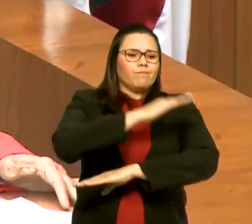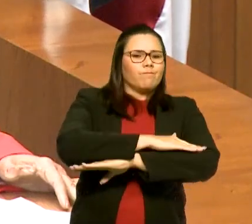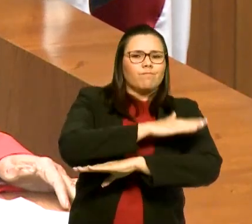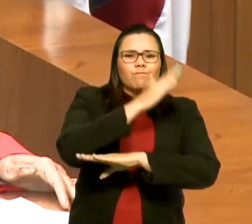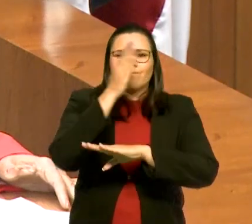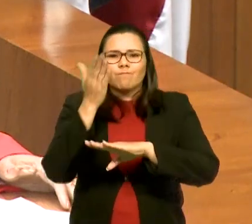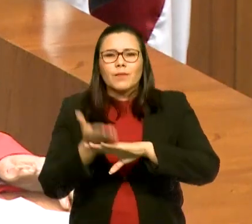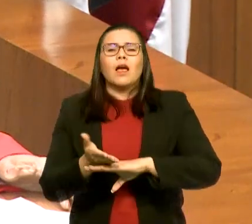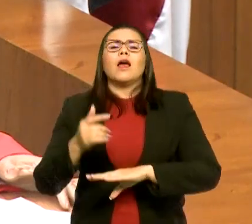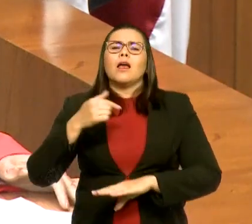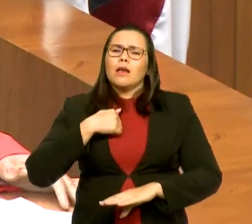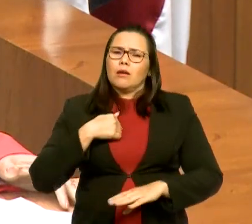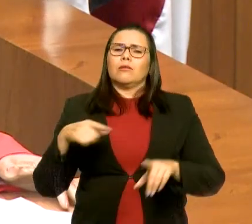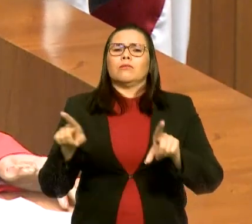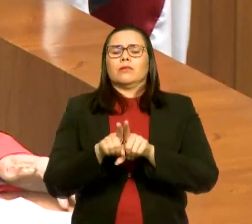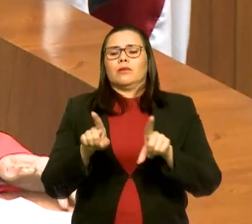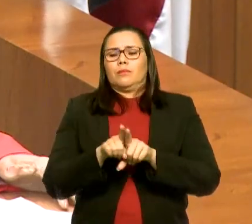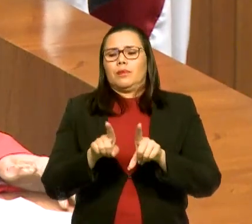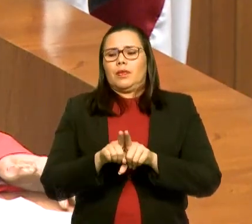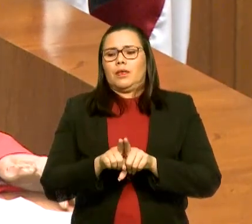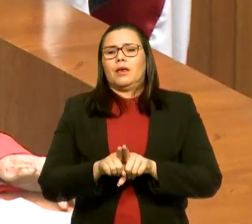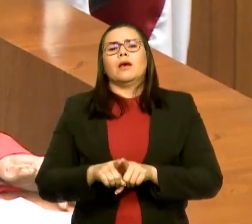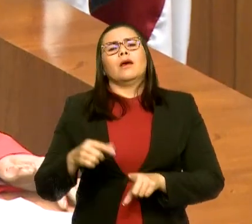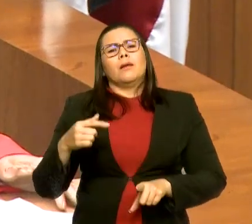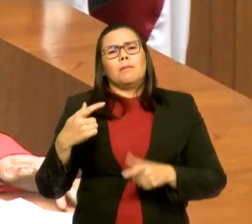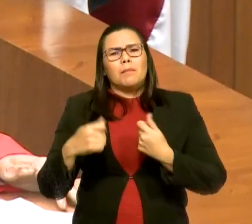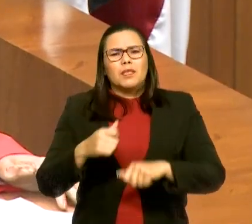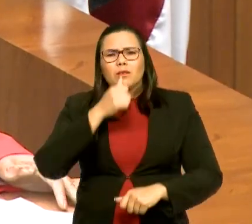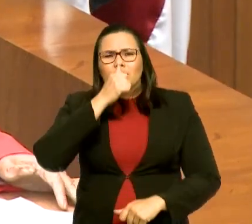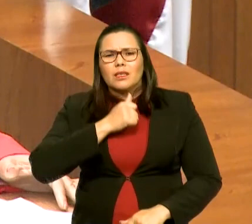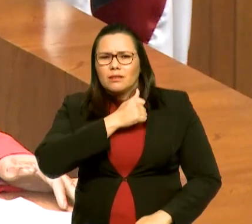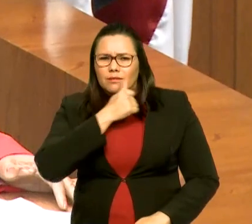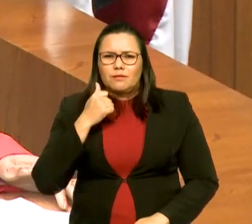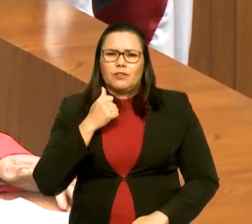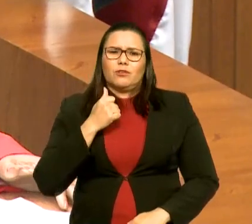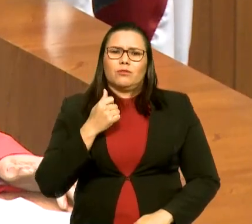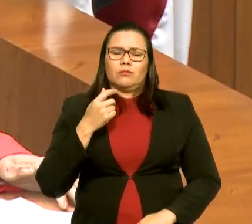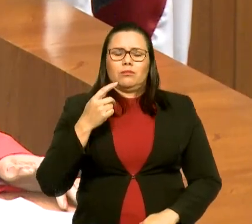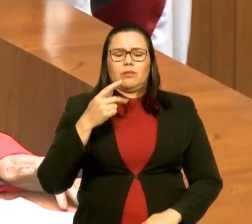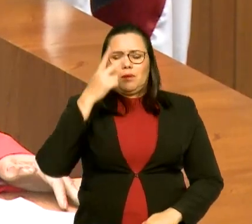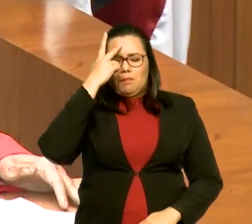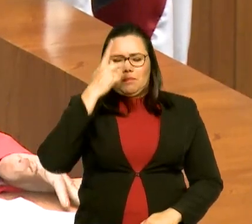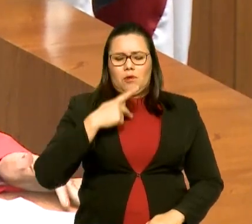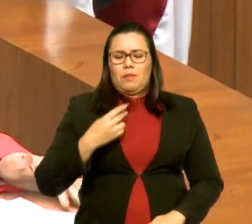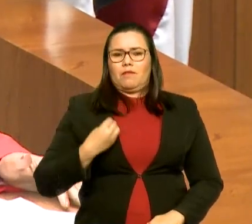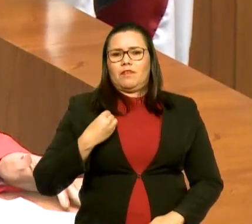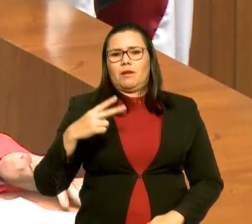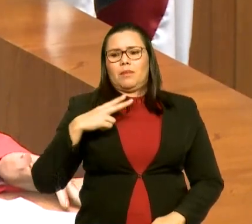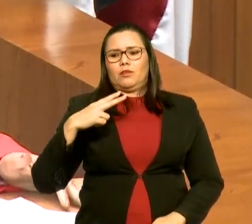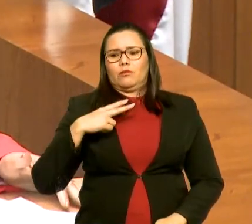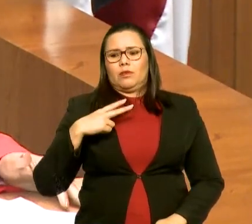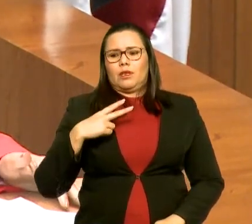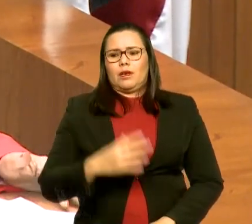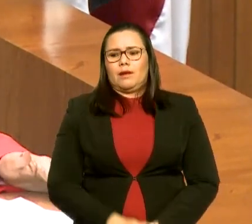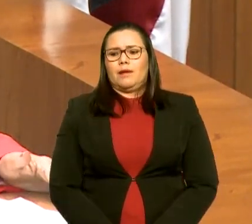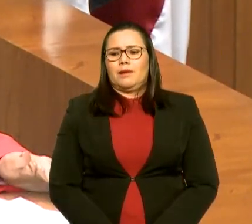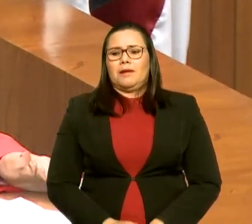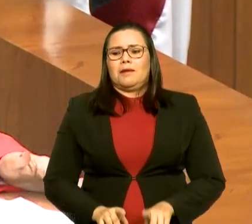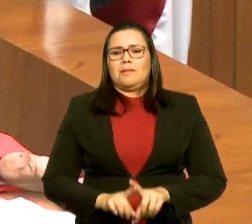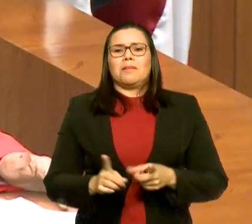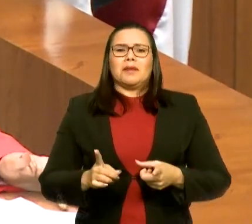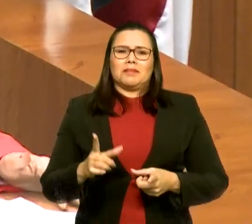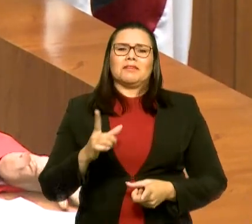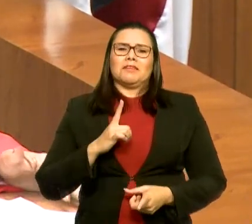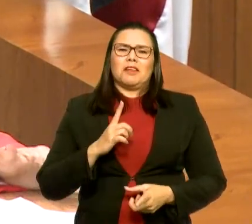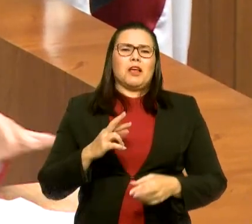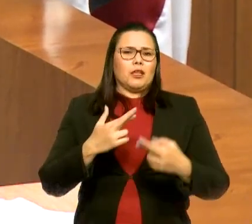as circunstâncias exigem o sacrifício da liberdade pessoal, mas a quem o destino oferece a mais confortadora das